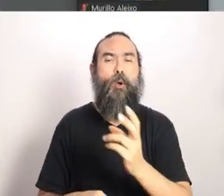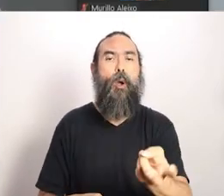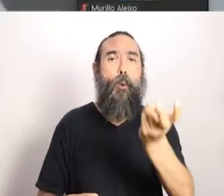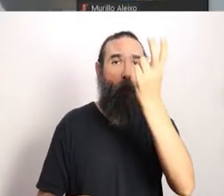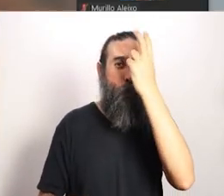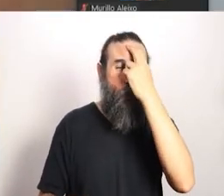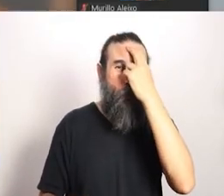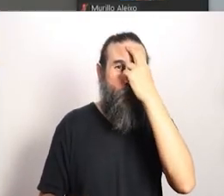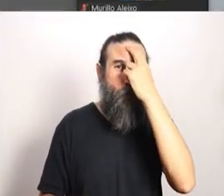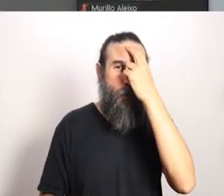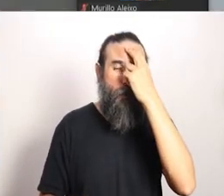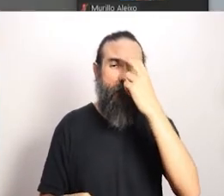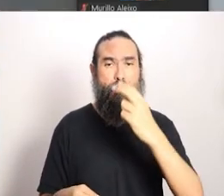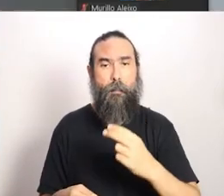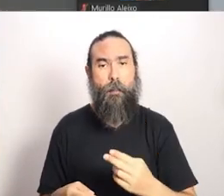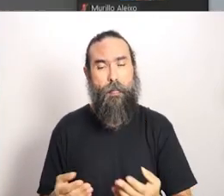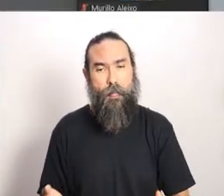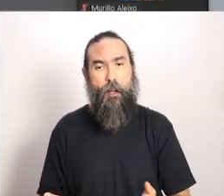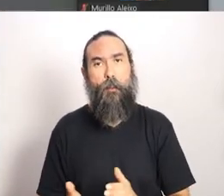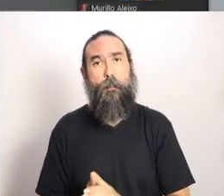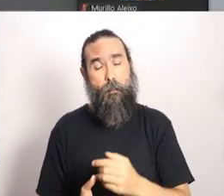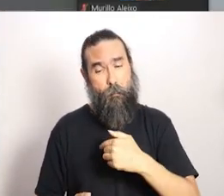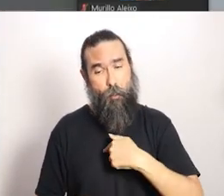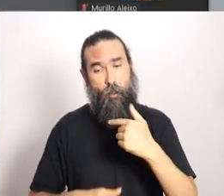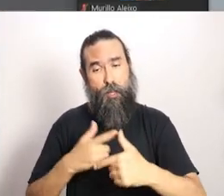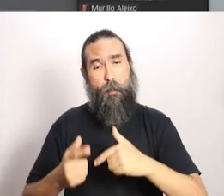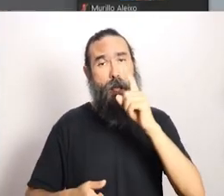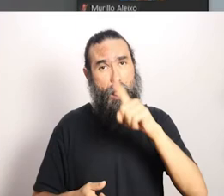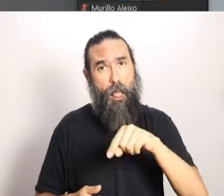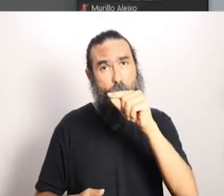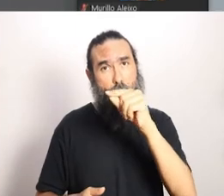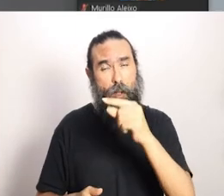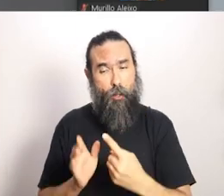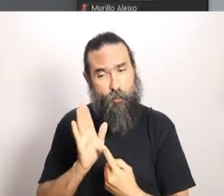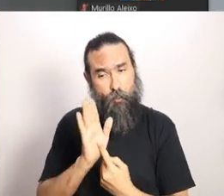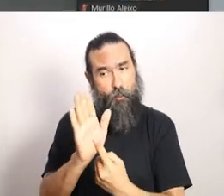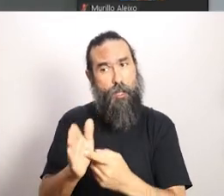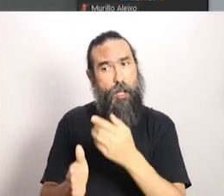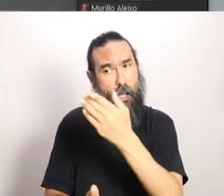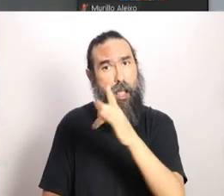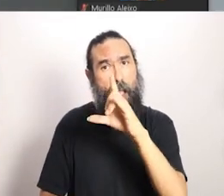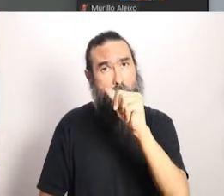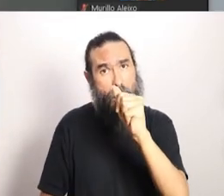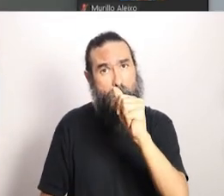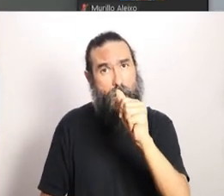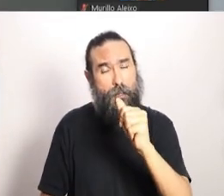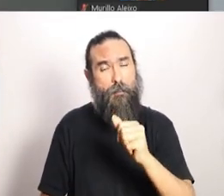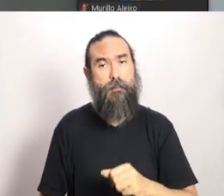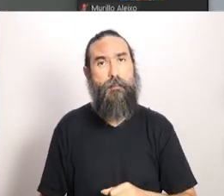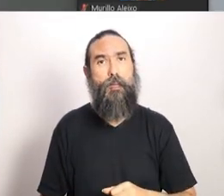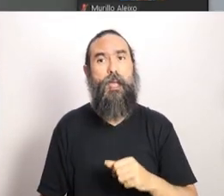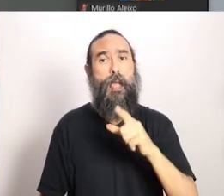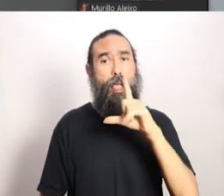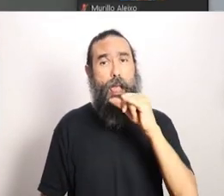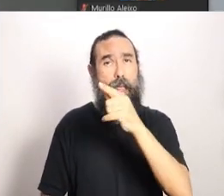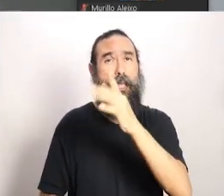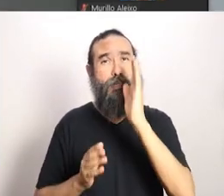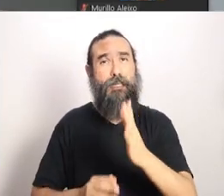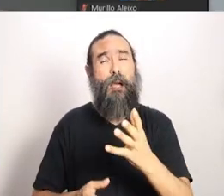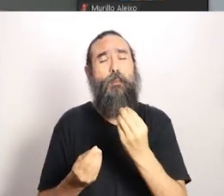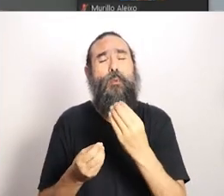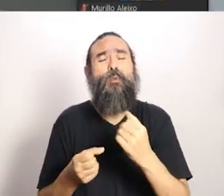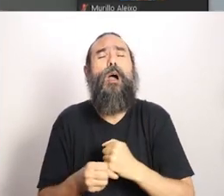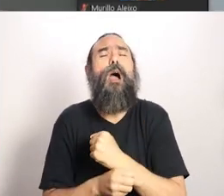isso. Então, o meu papel é fazer com que ela usufrua disso, né? E aí ela vem trazendo, porque Lia vem trazendo a ciranda